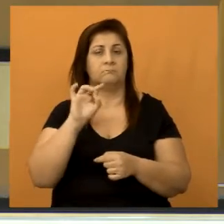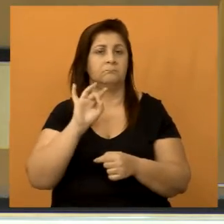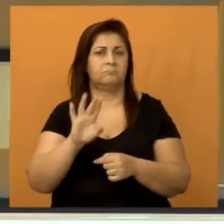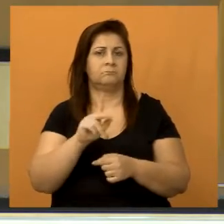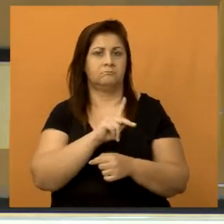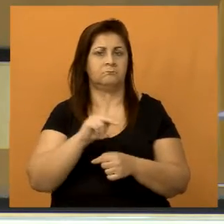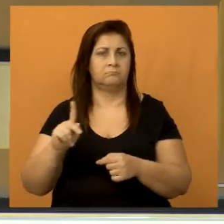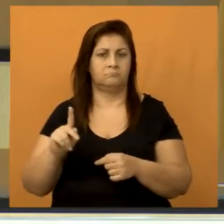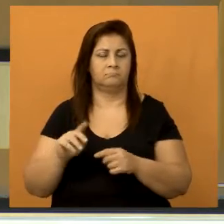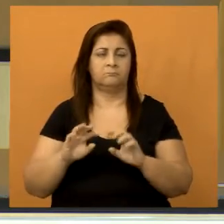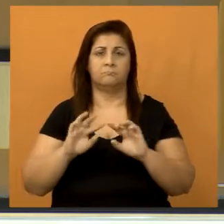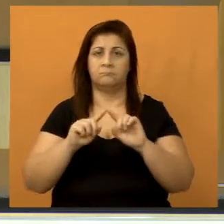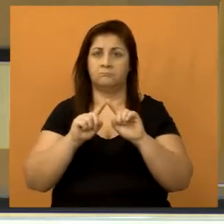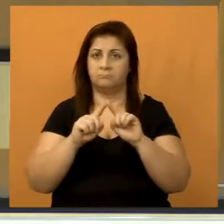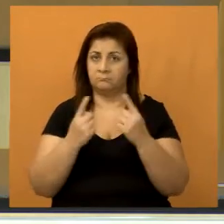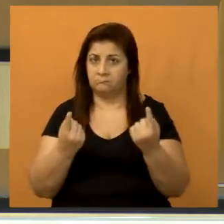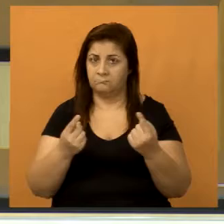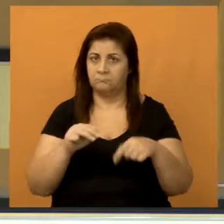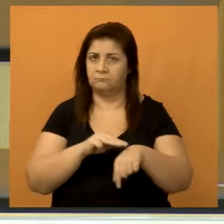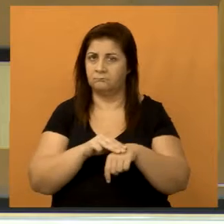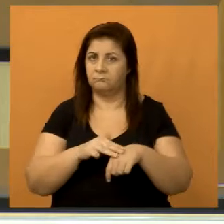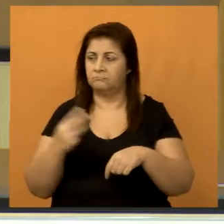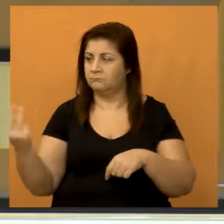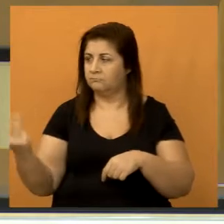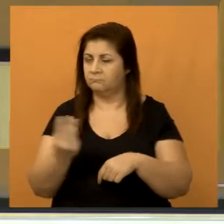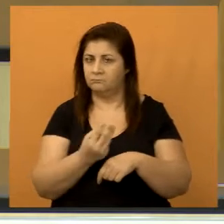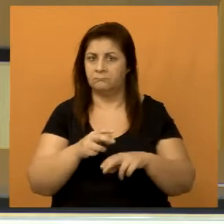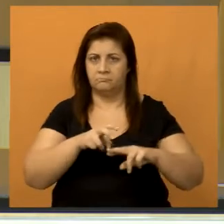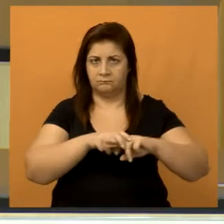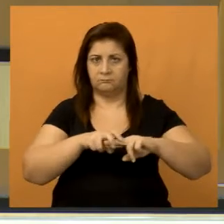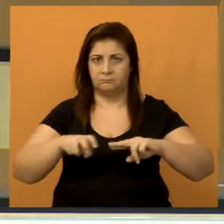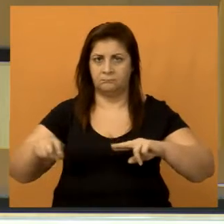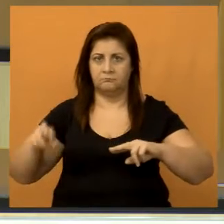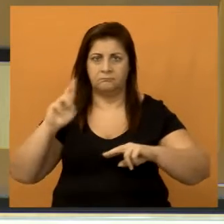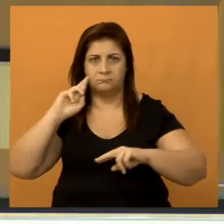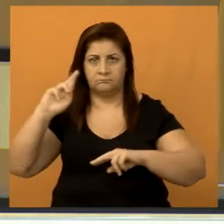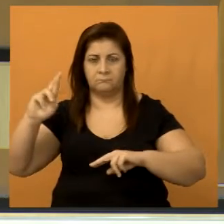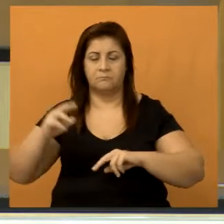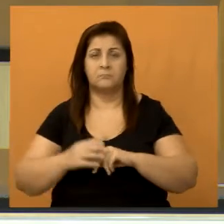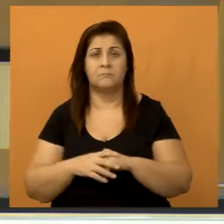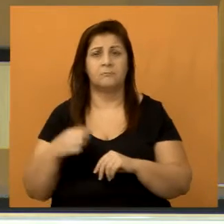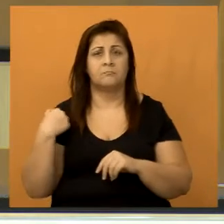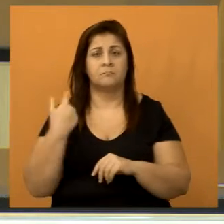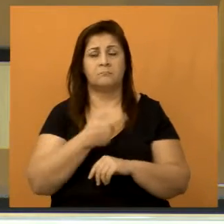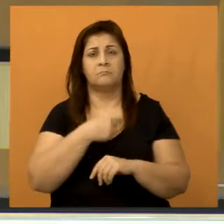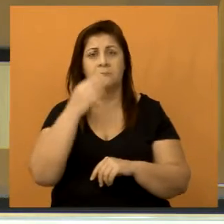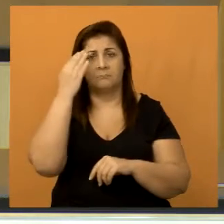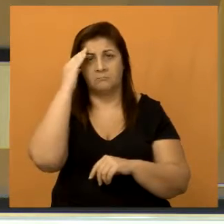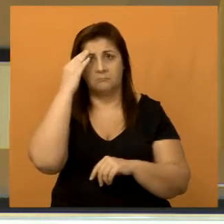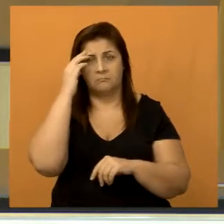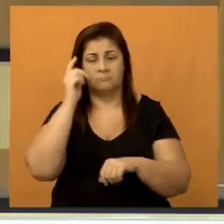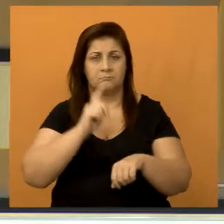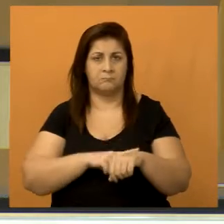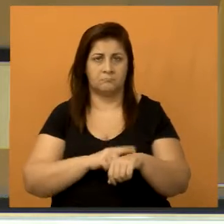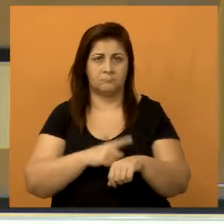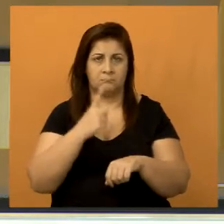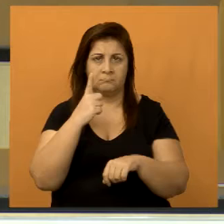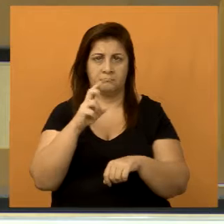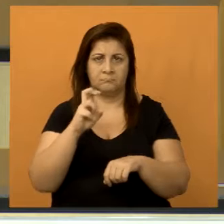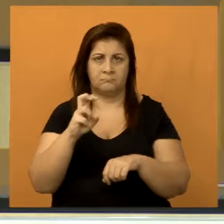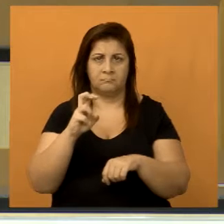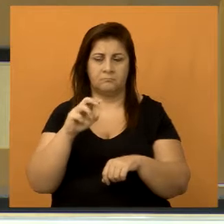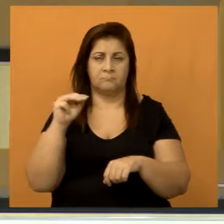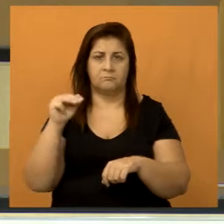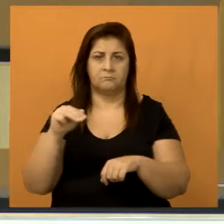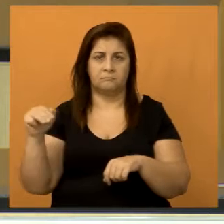casa, foi conversado e dialogado com a mesa e nós entendemos que esse tempo de 15 minutos para